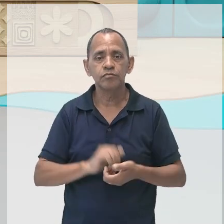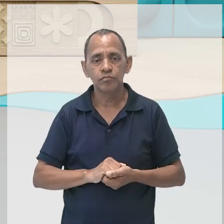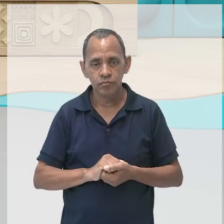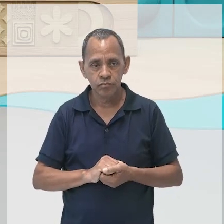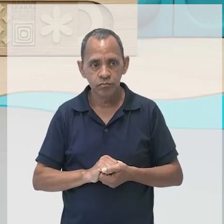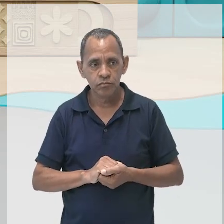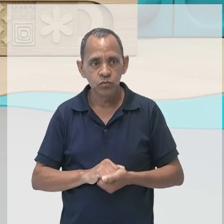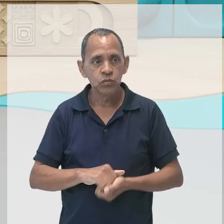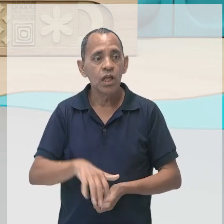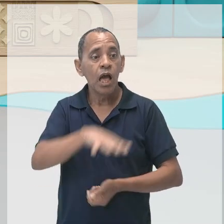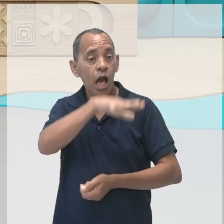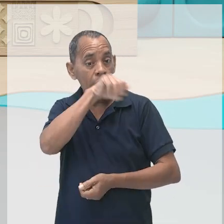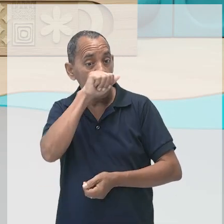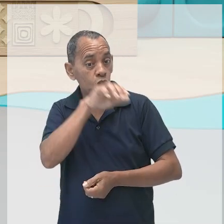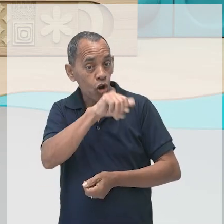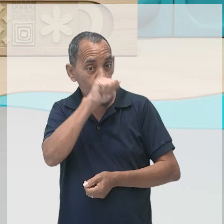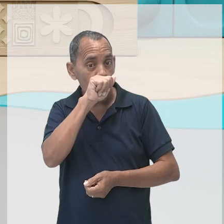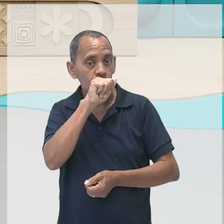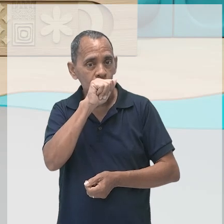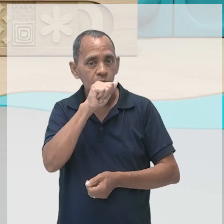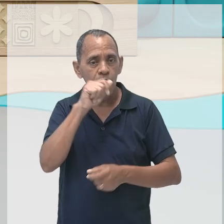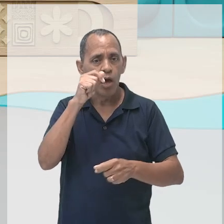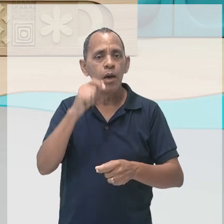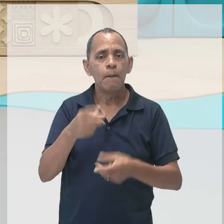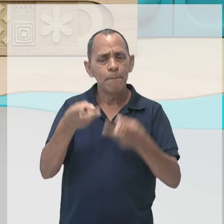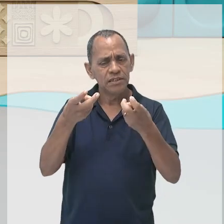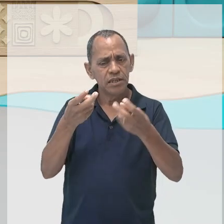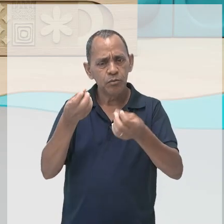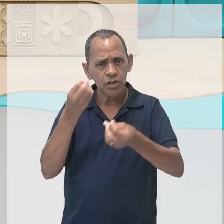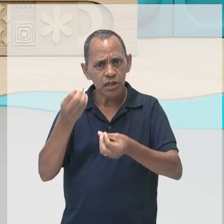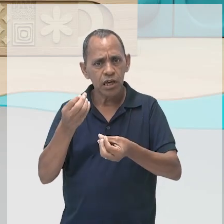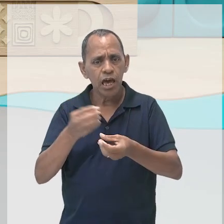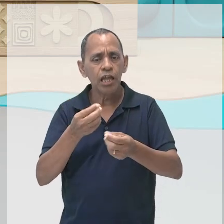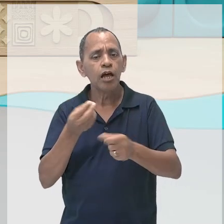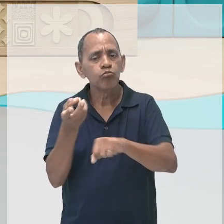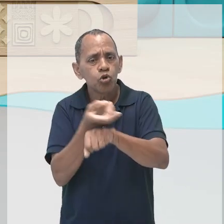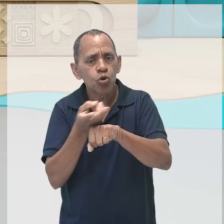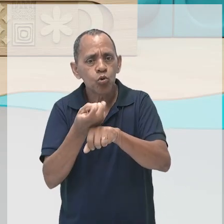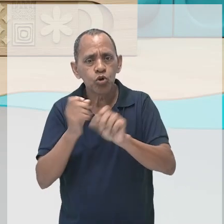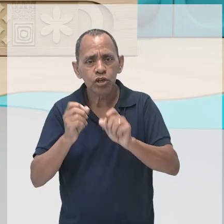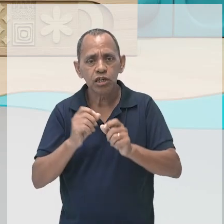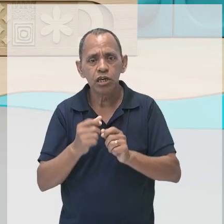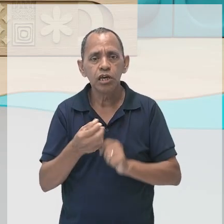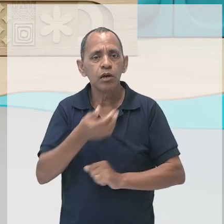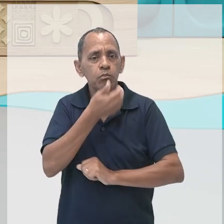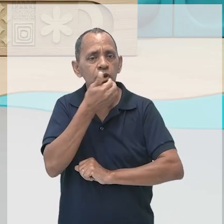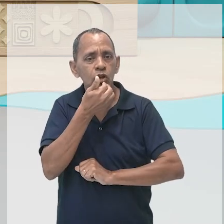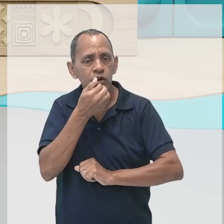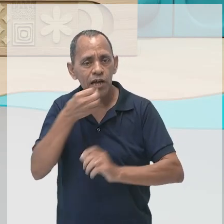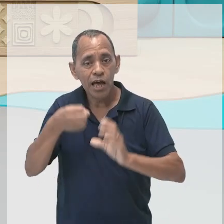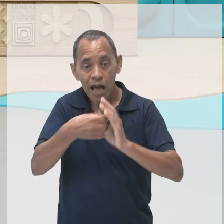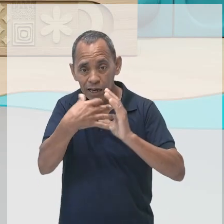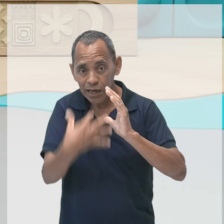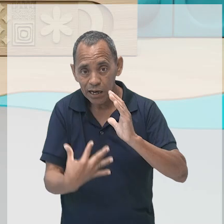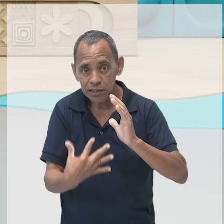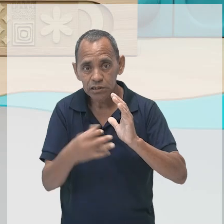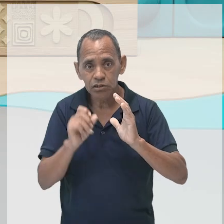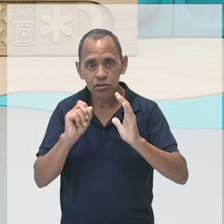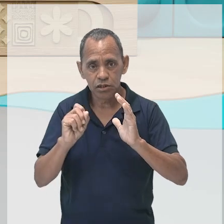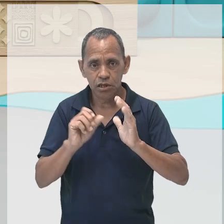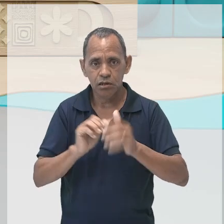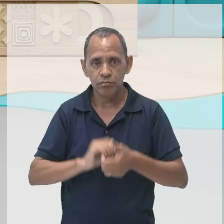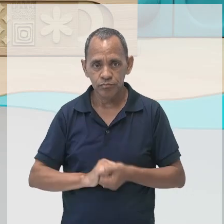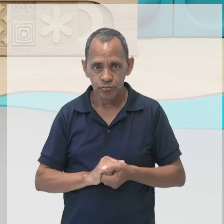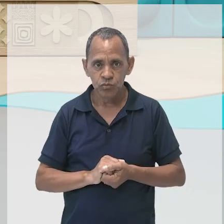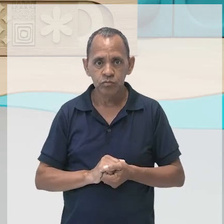vê que a ginástica localizada, ela procura aqui, né, exaltar aquela característica que eu falei para vocês da ginástica